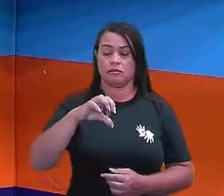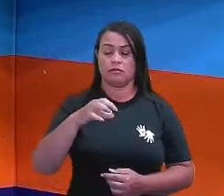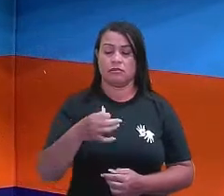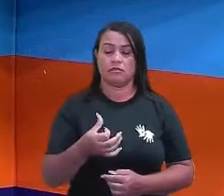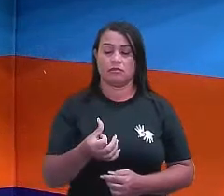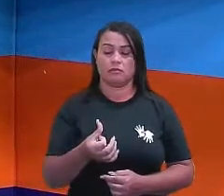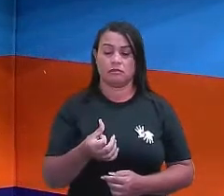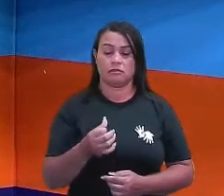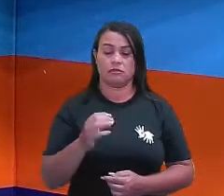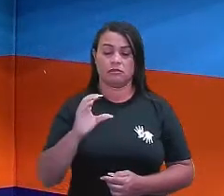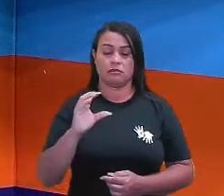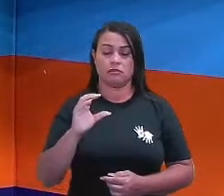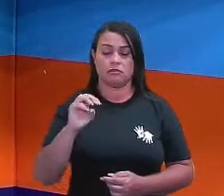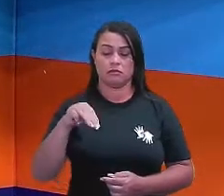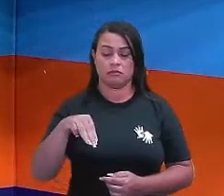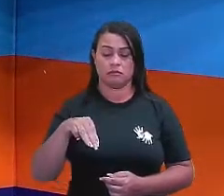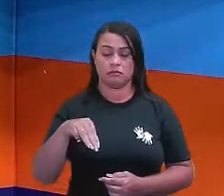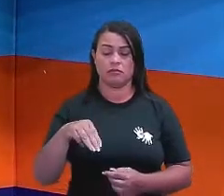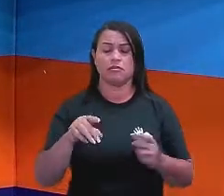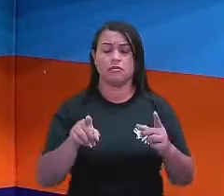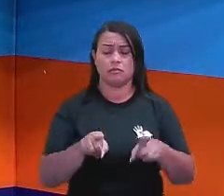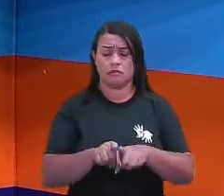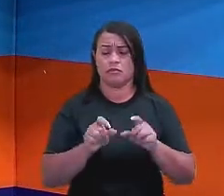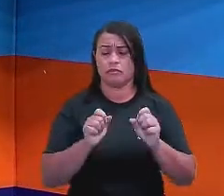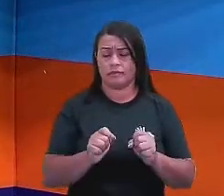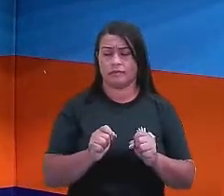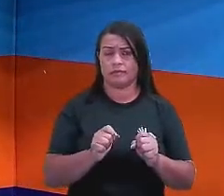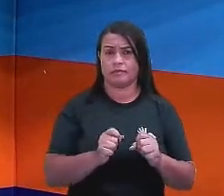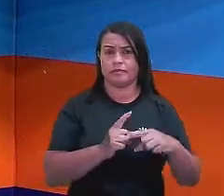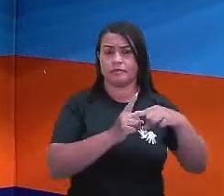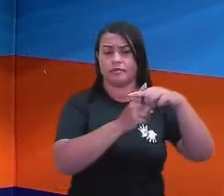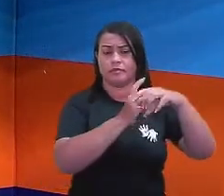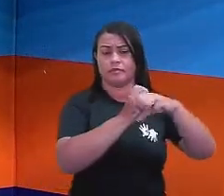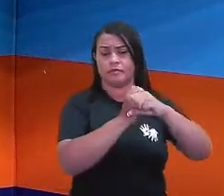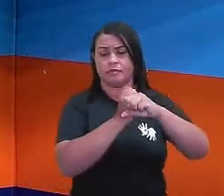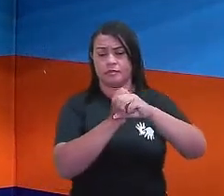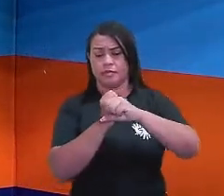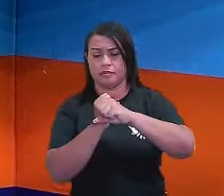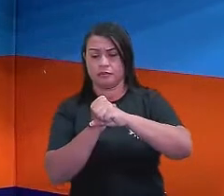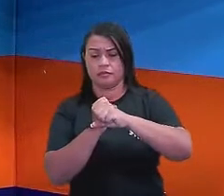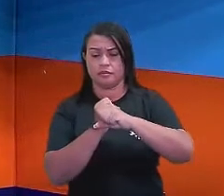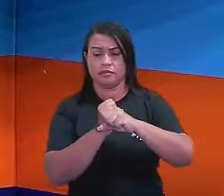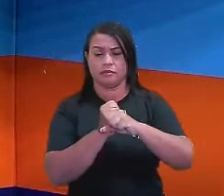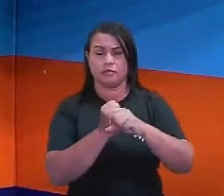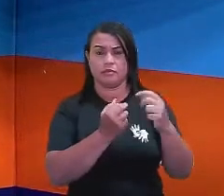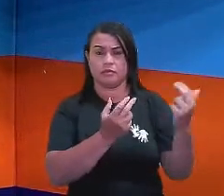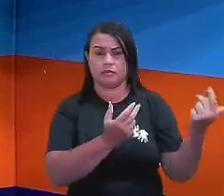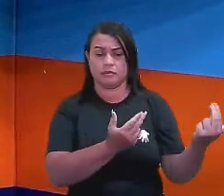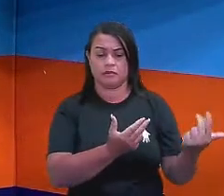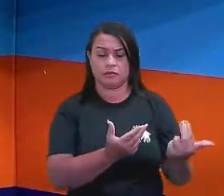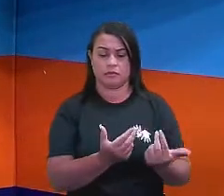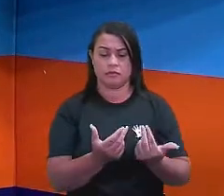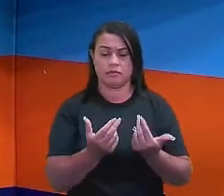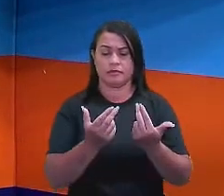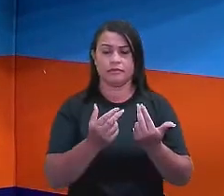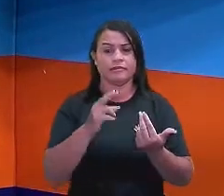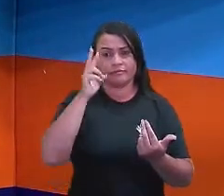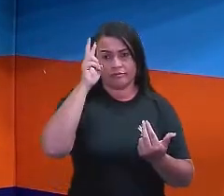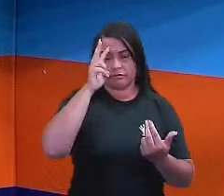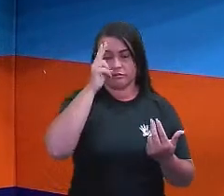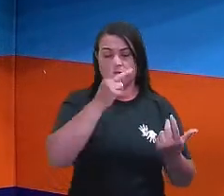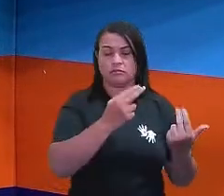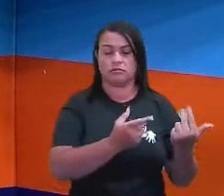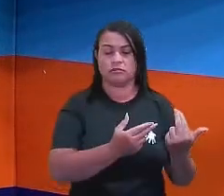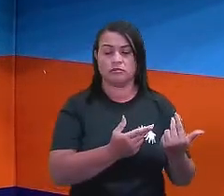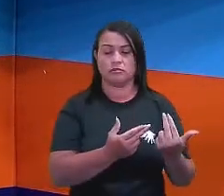a 96. Então, eu posso tanto usar a adição, como é uma adição de parcelas iguais, lembram lá?